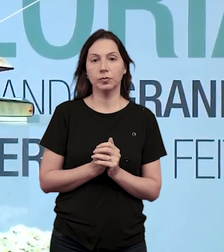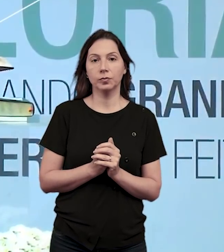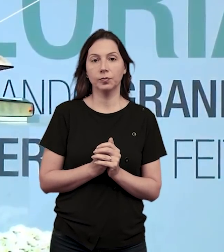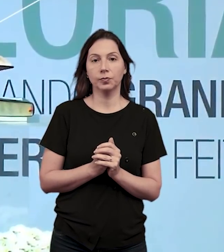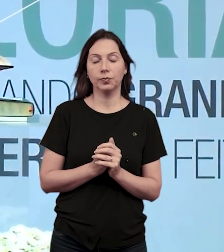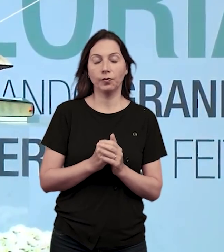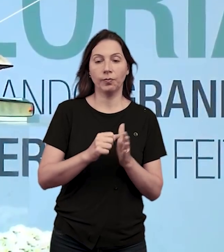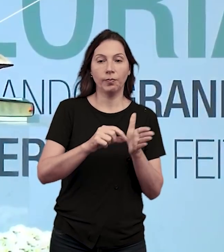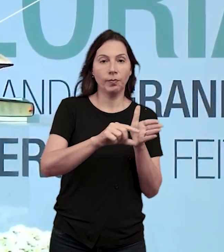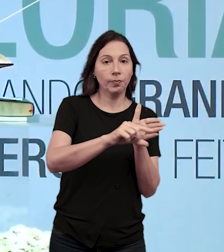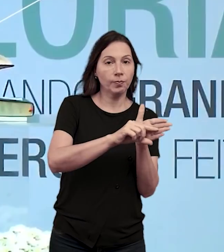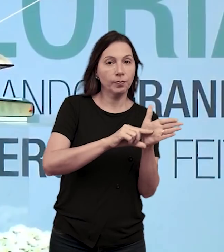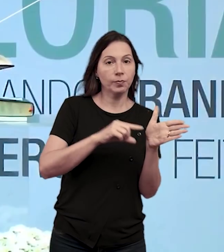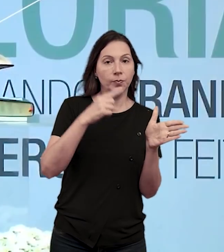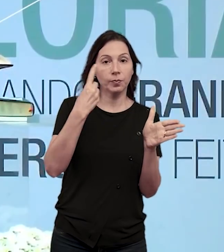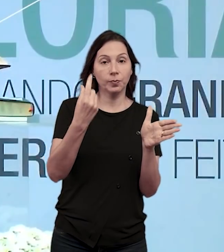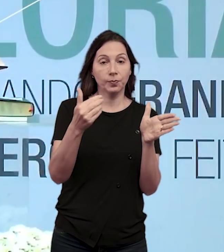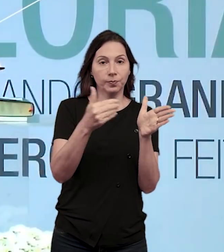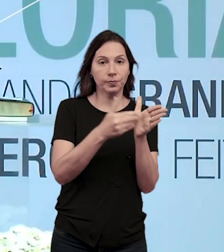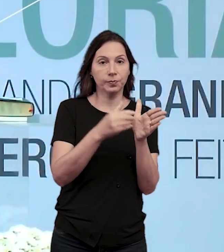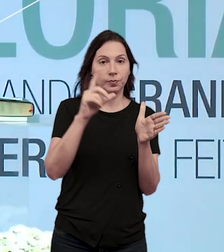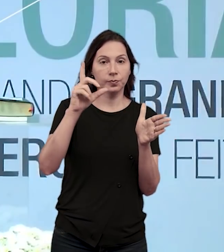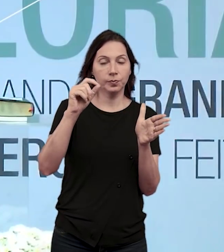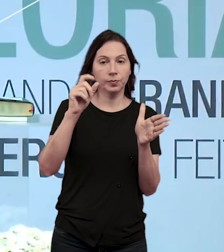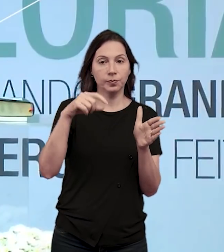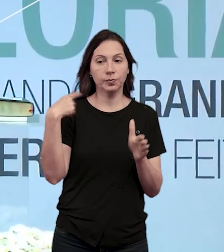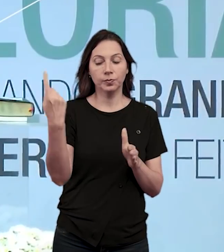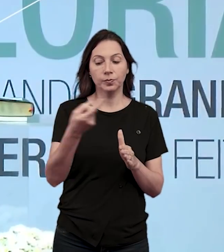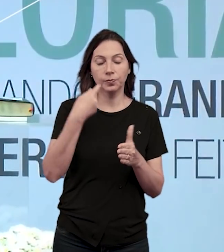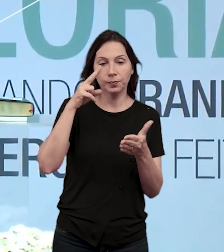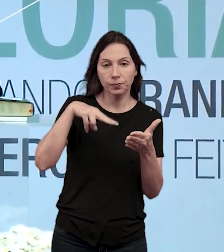Faremos a leitura dos versos 1 a 10.